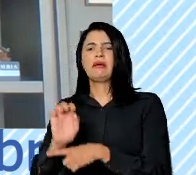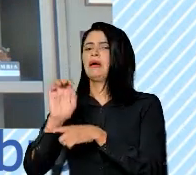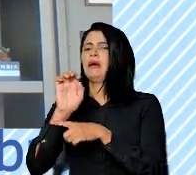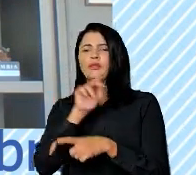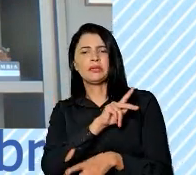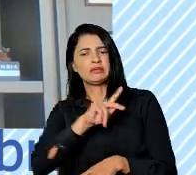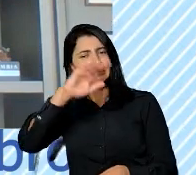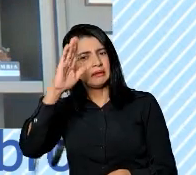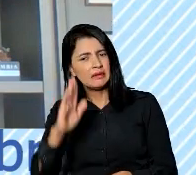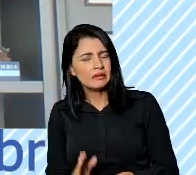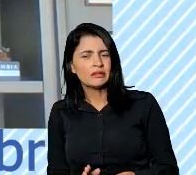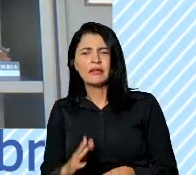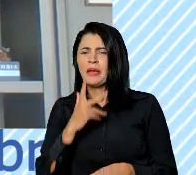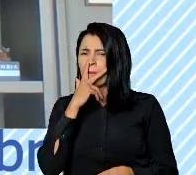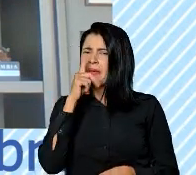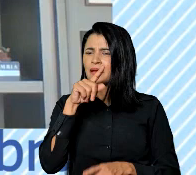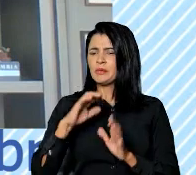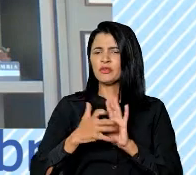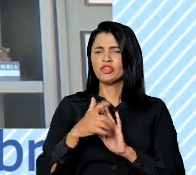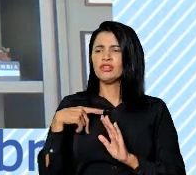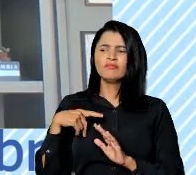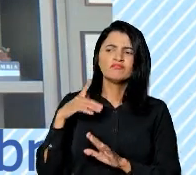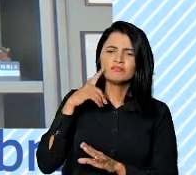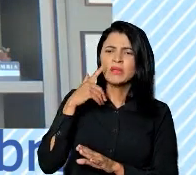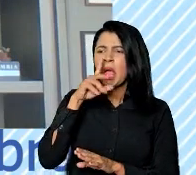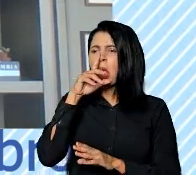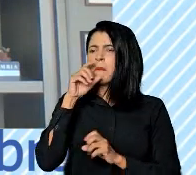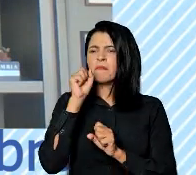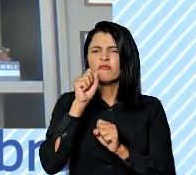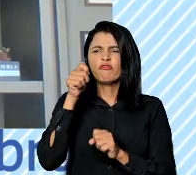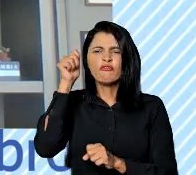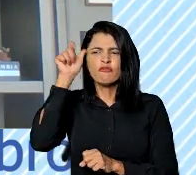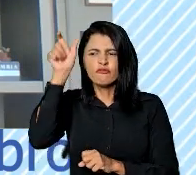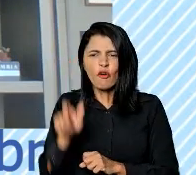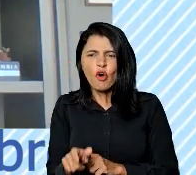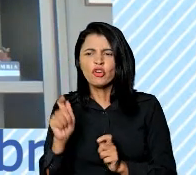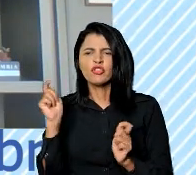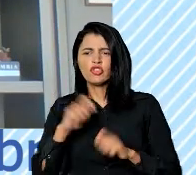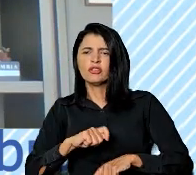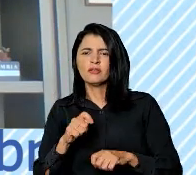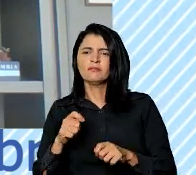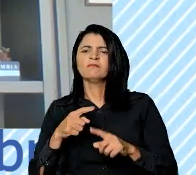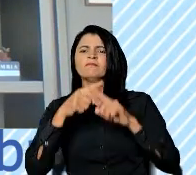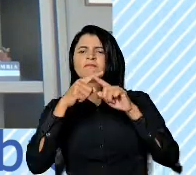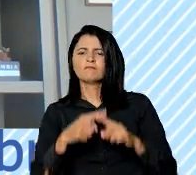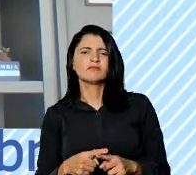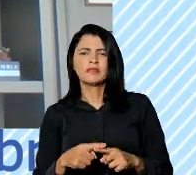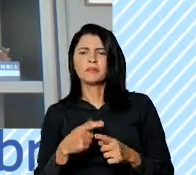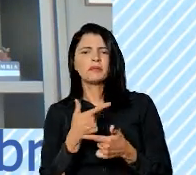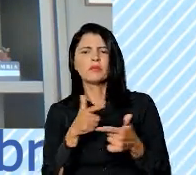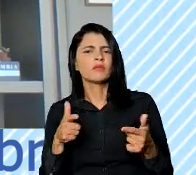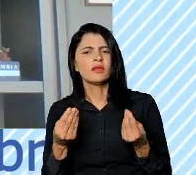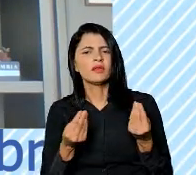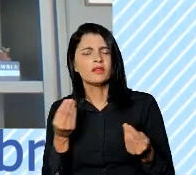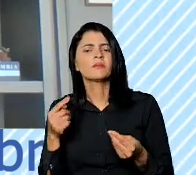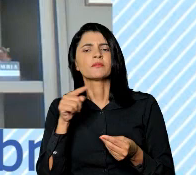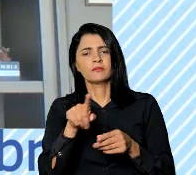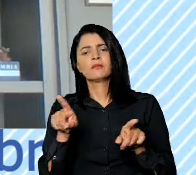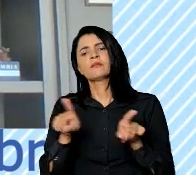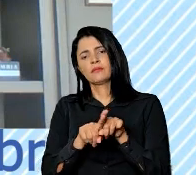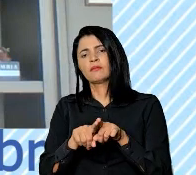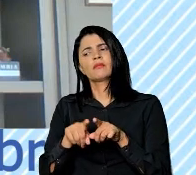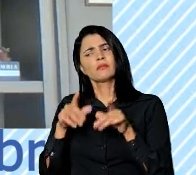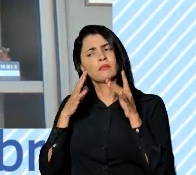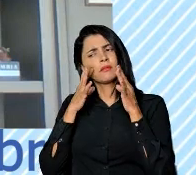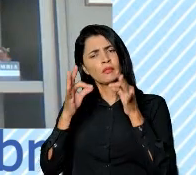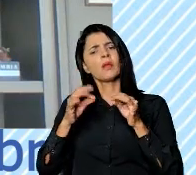que os partidos nunca acham que há uma mulher forte, capaz, suficiente de disputar este lugar. E isso também chama a nossa atenção para